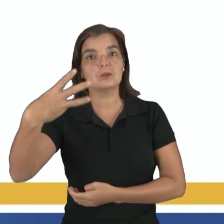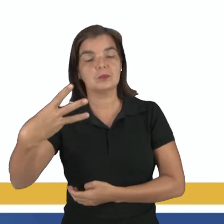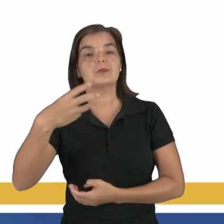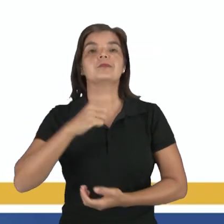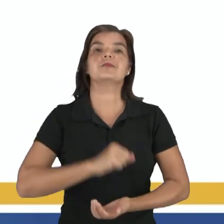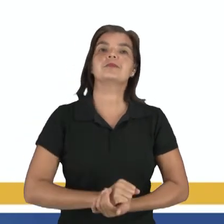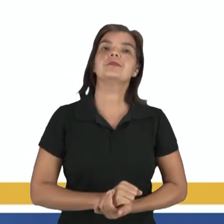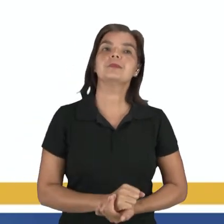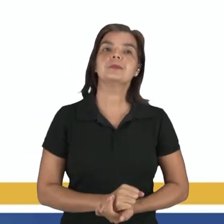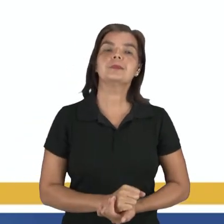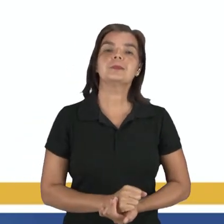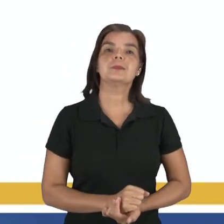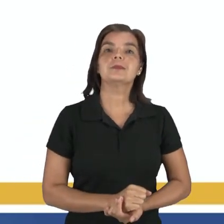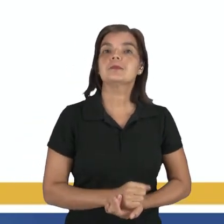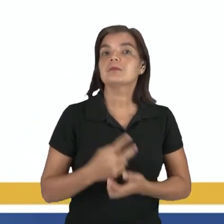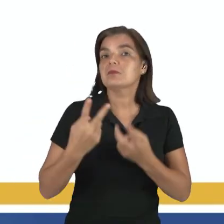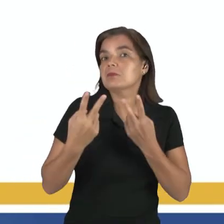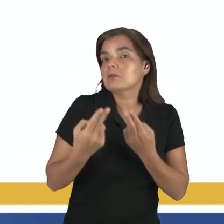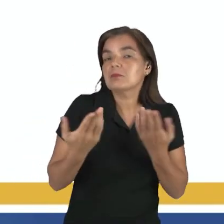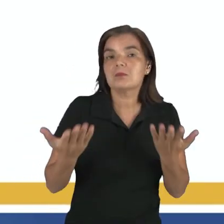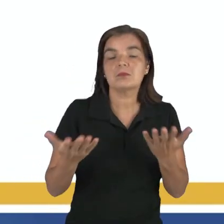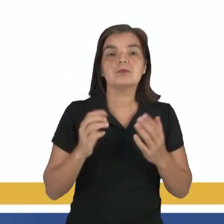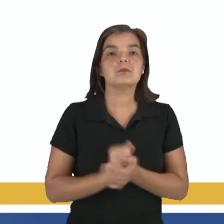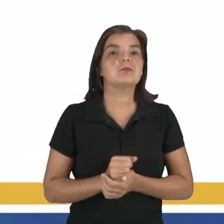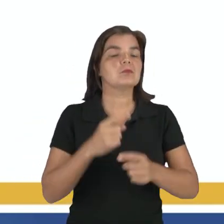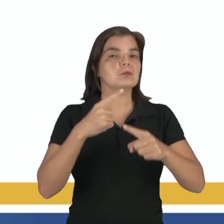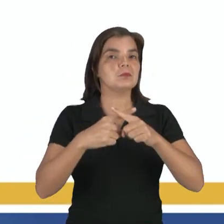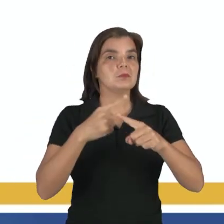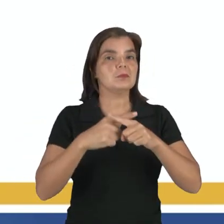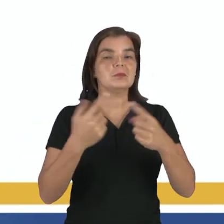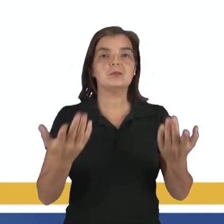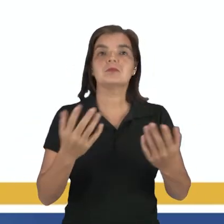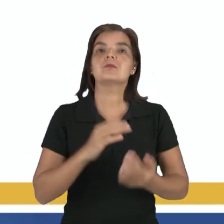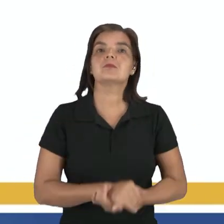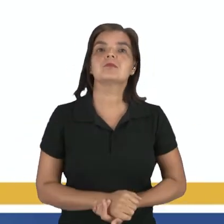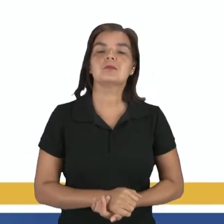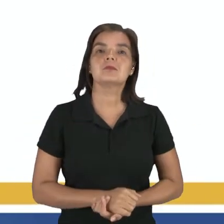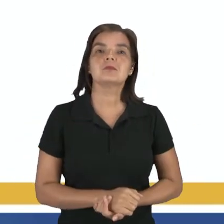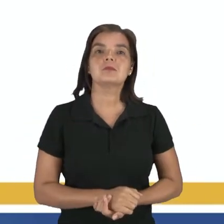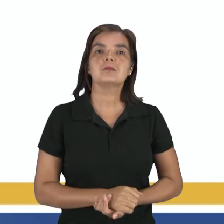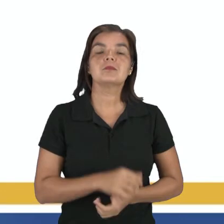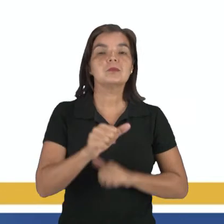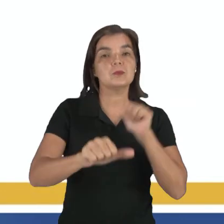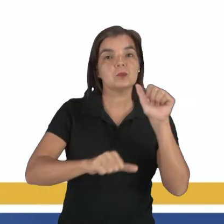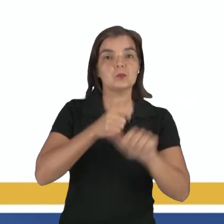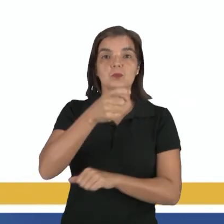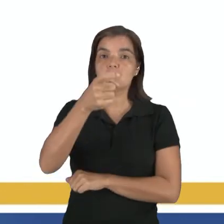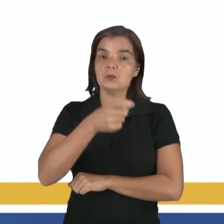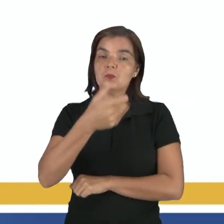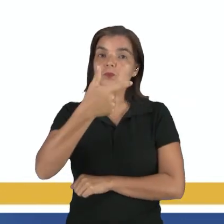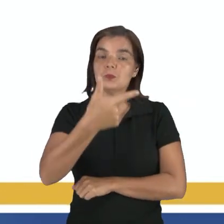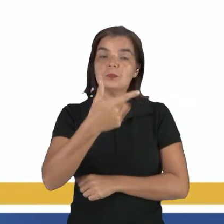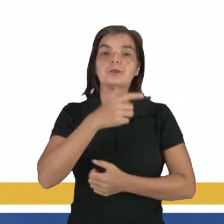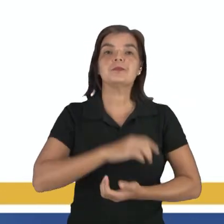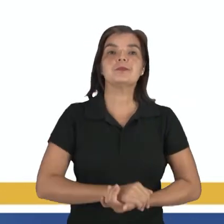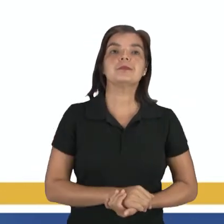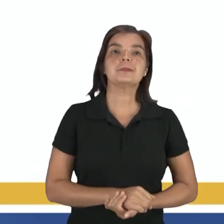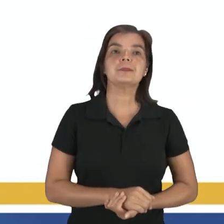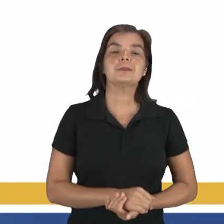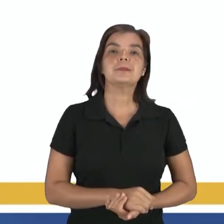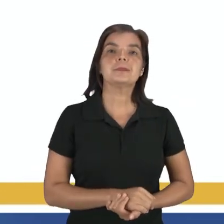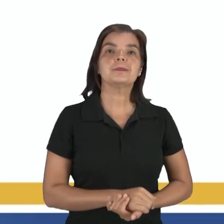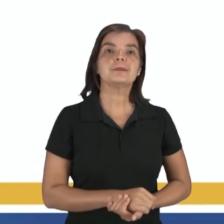3. É a mesma multiplicação. Eu vou trocar o valor do x pelo 2,